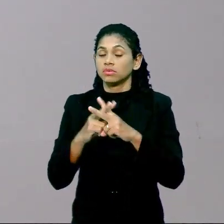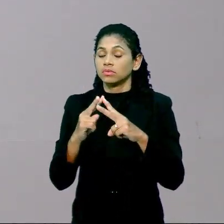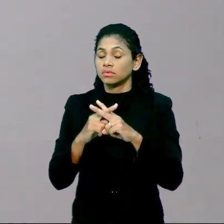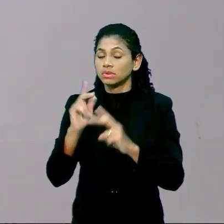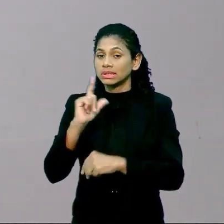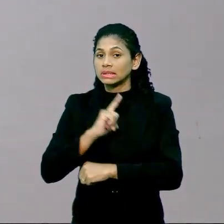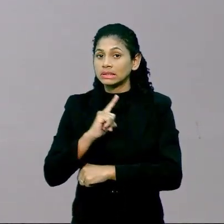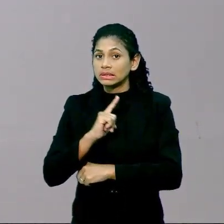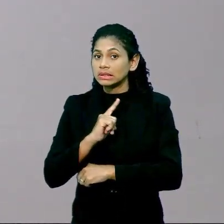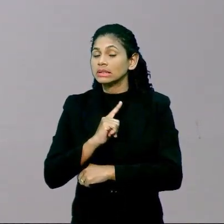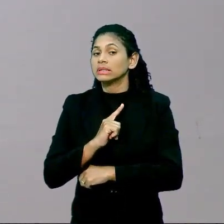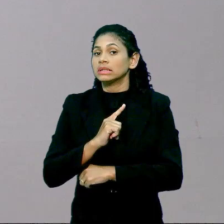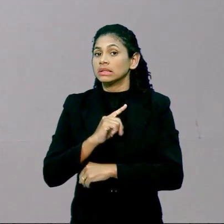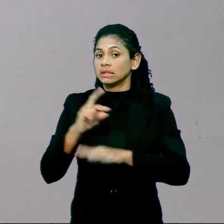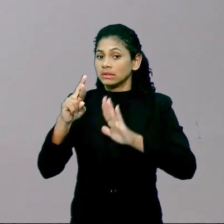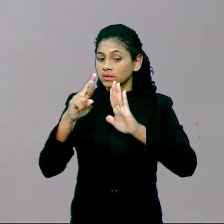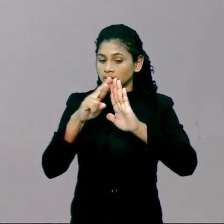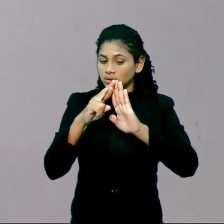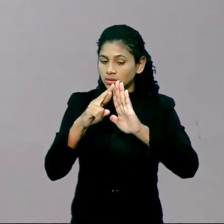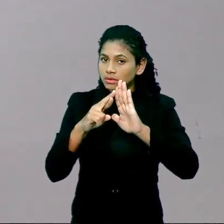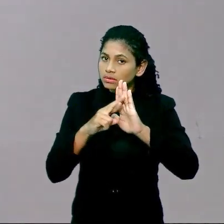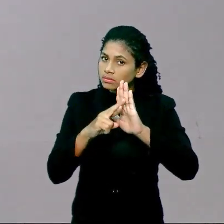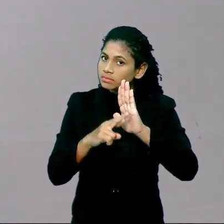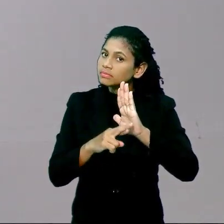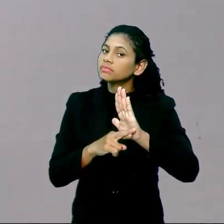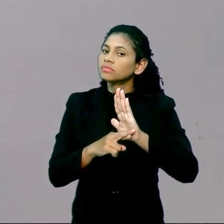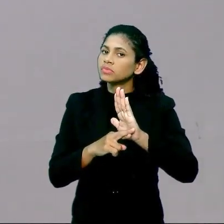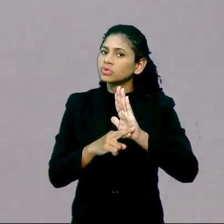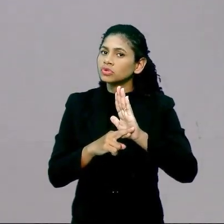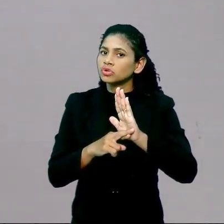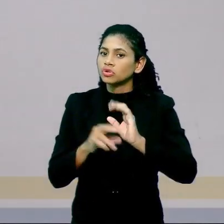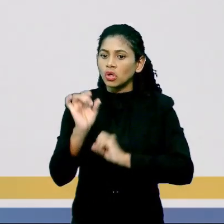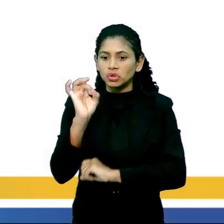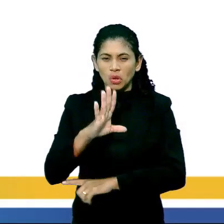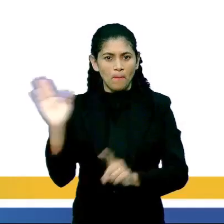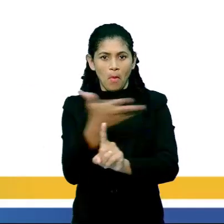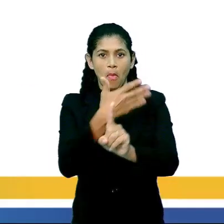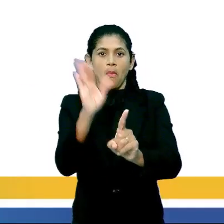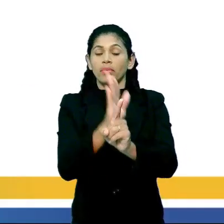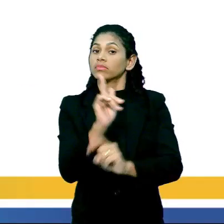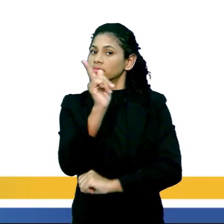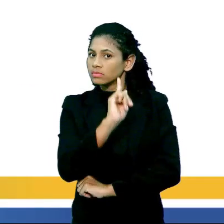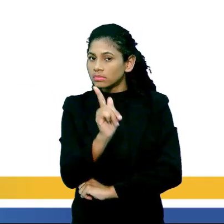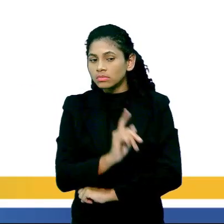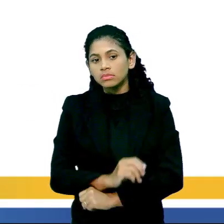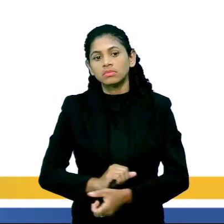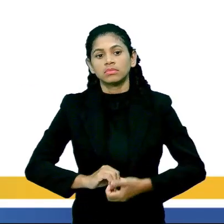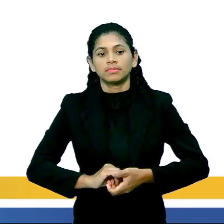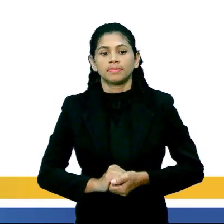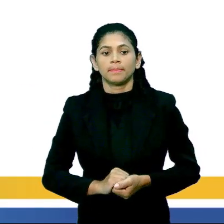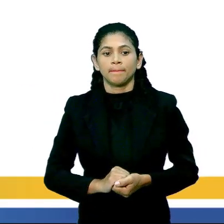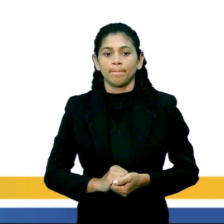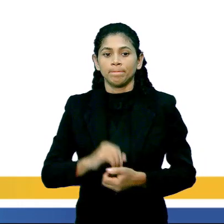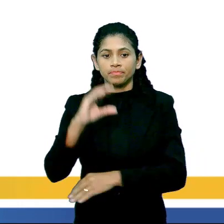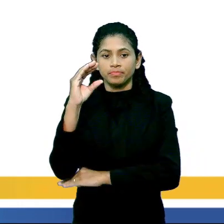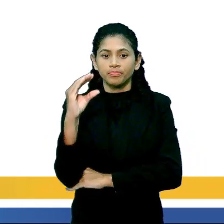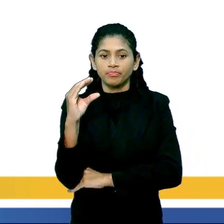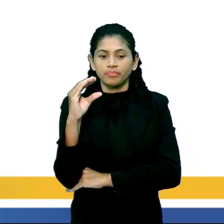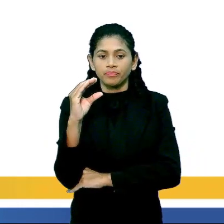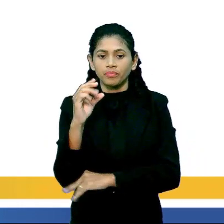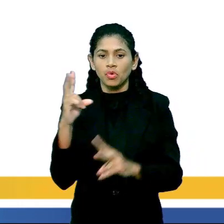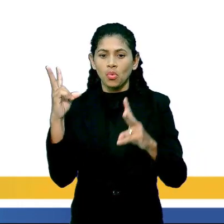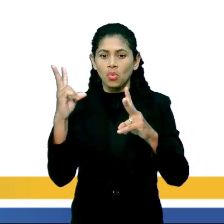lá, ó. Regra. Vamos lembrar, tem regra estipulada, não é só sair dando tapa em ninguém, não. Vamos lá. Alternativa C.